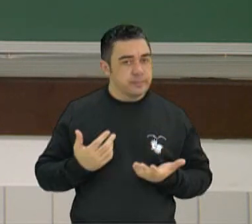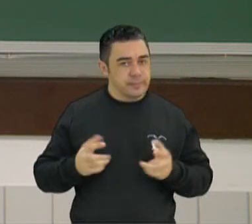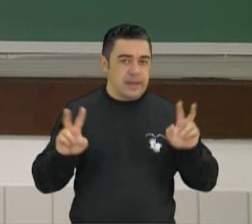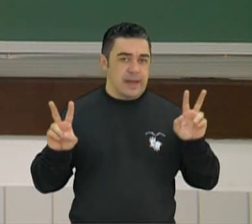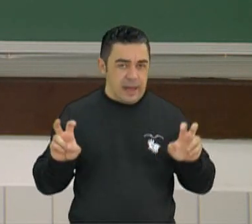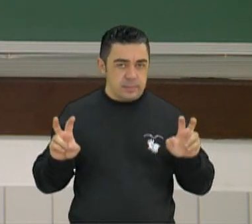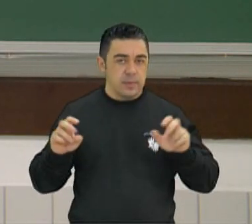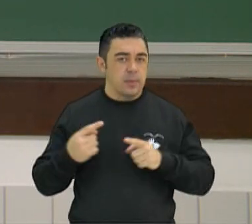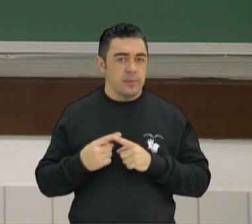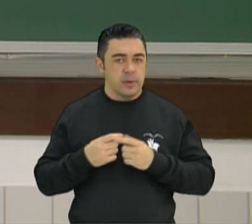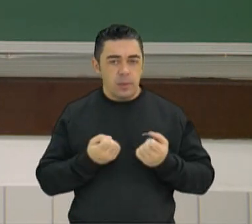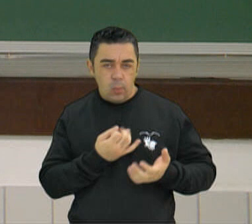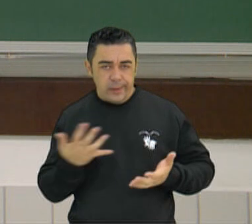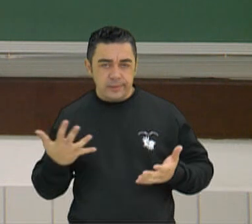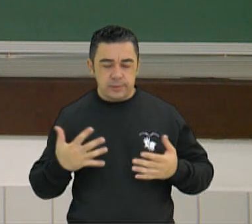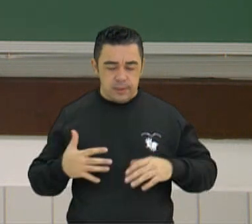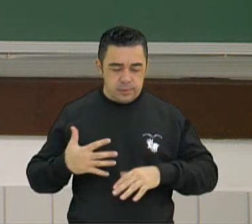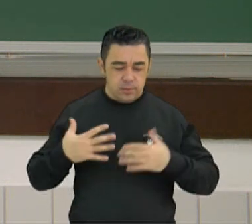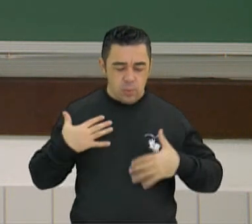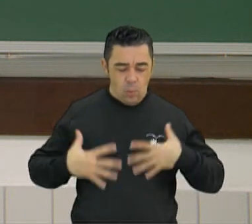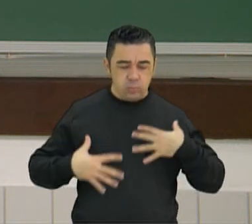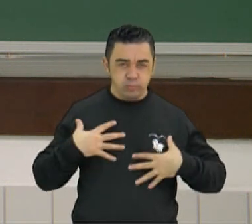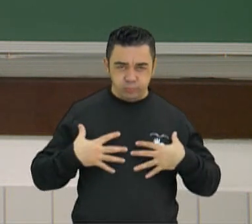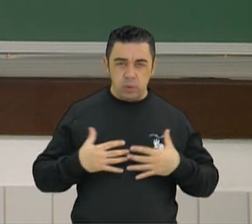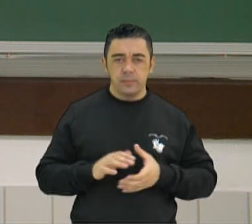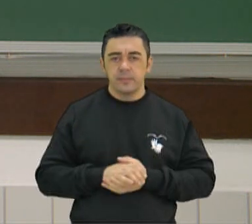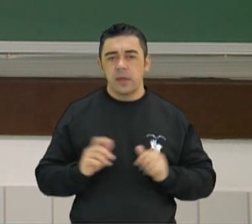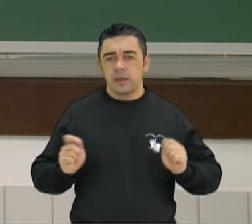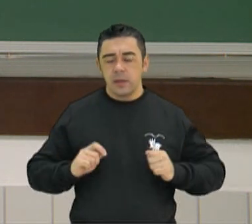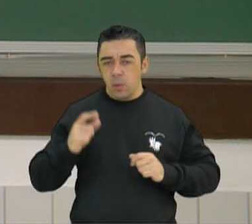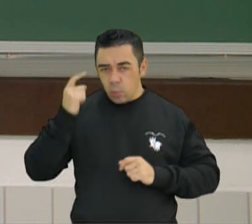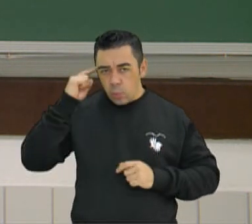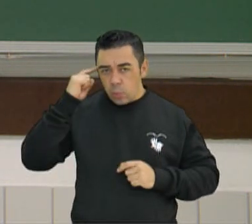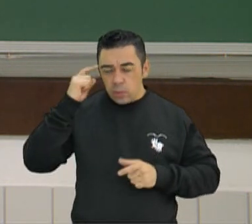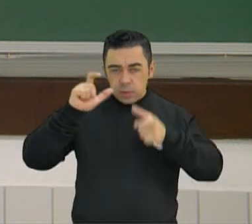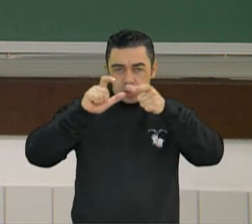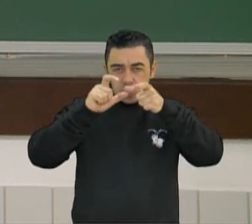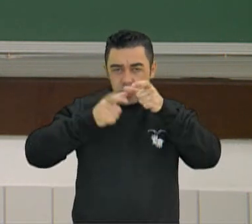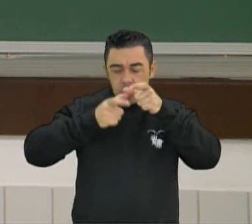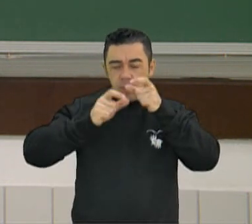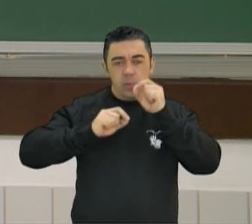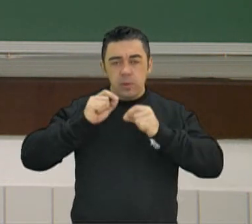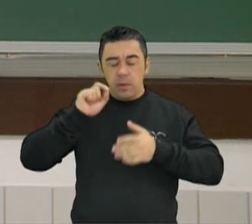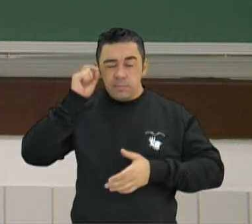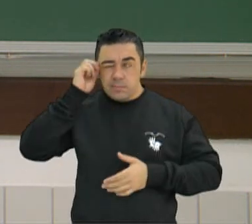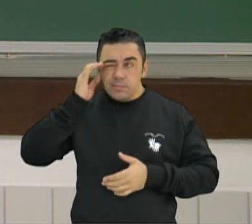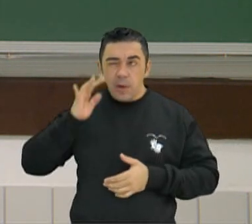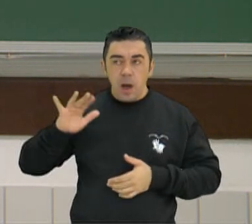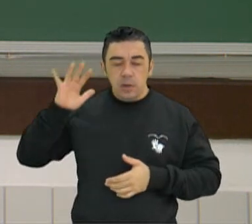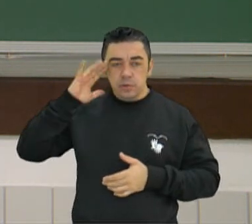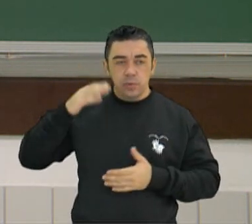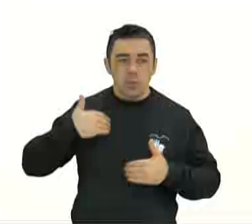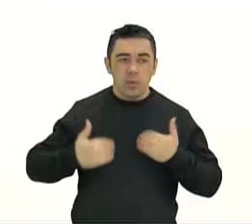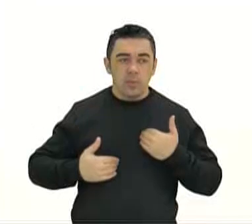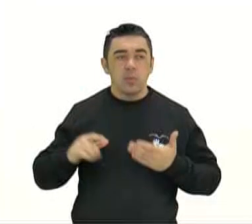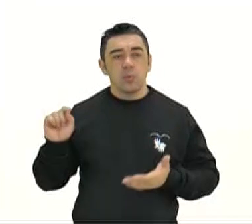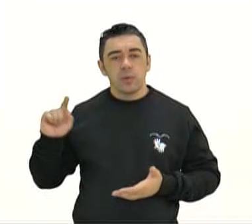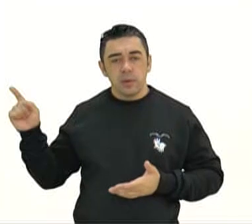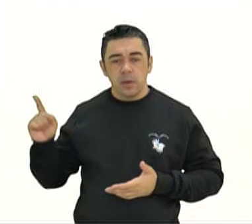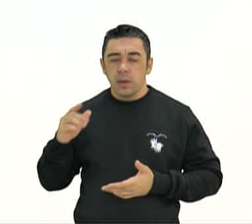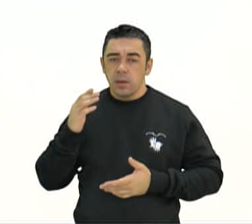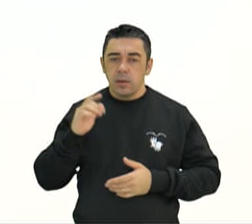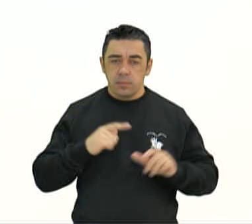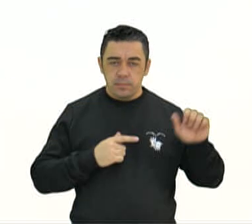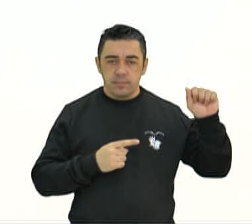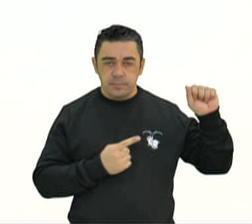verdade é a massa corporal, né? Pode provocar o desenvolvimento de distúrbios associados diretamente à imagem do corpo, tais como